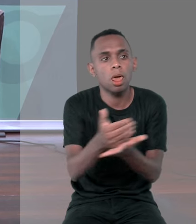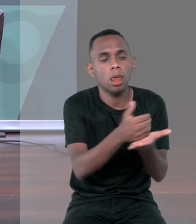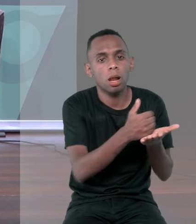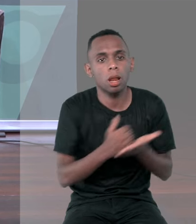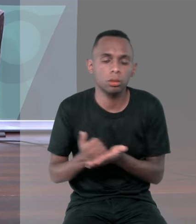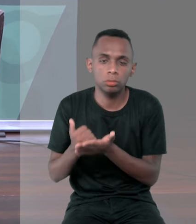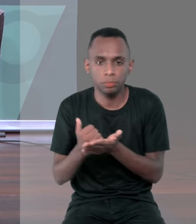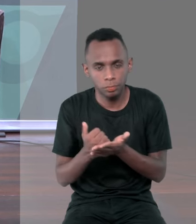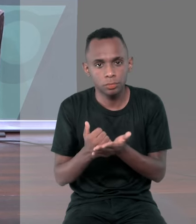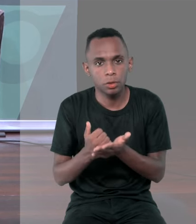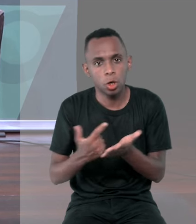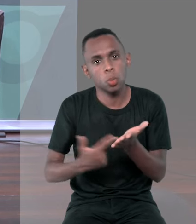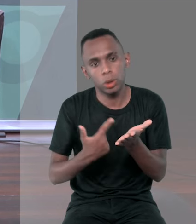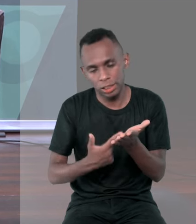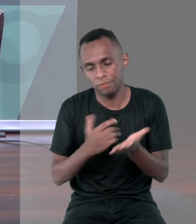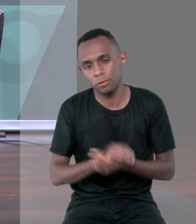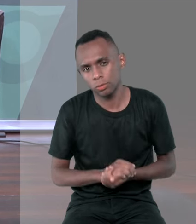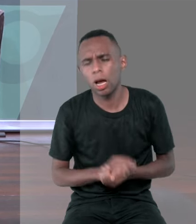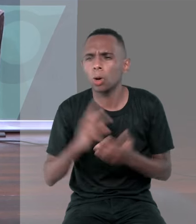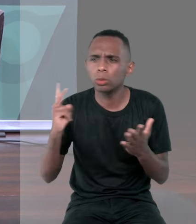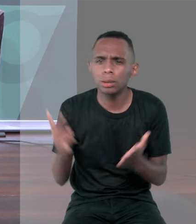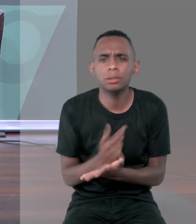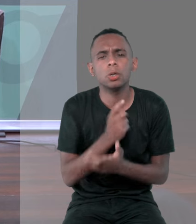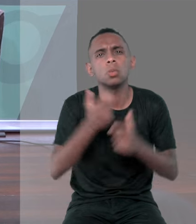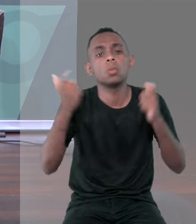Né? Isso aconteceu